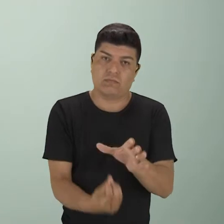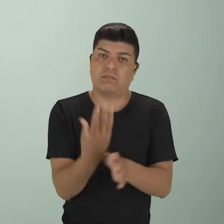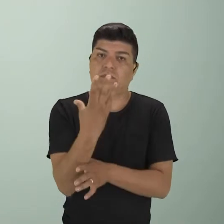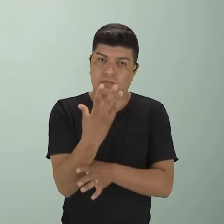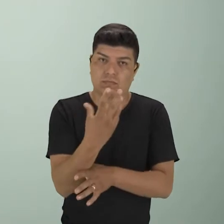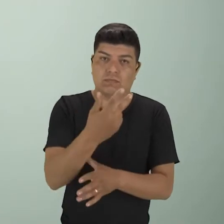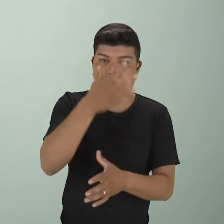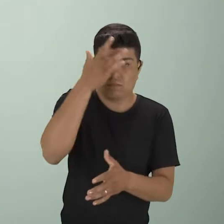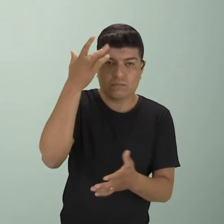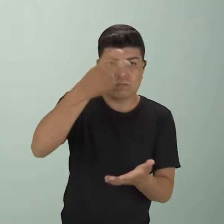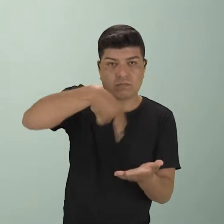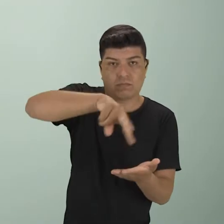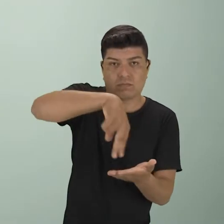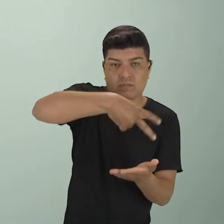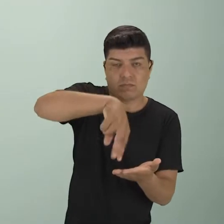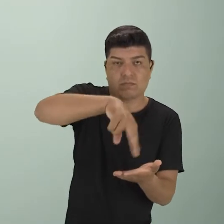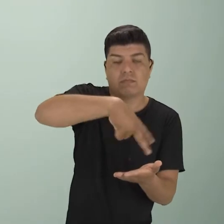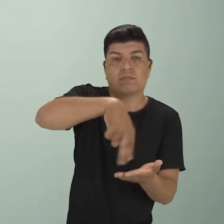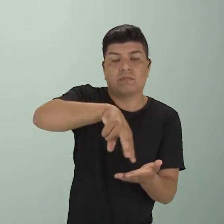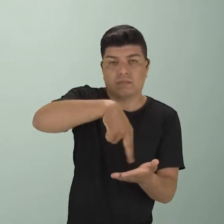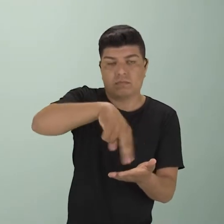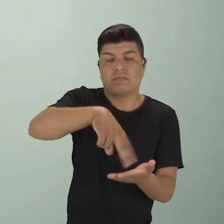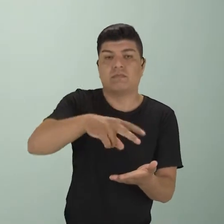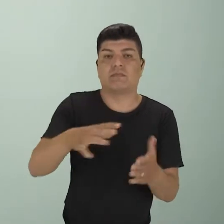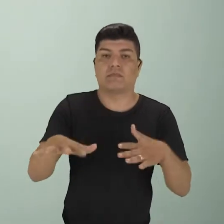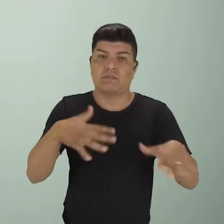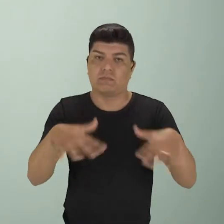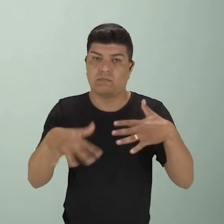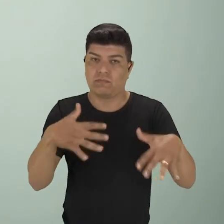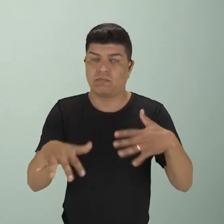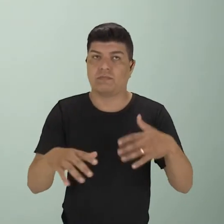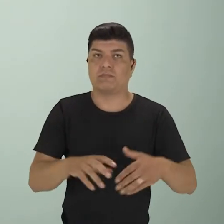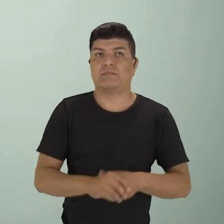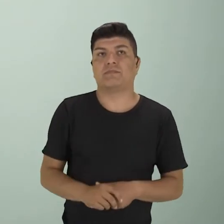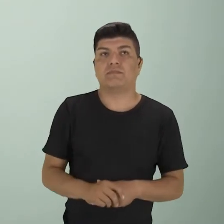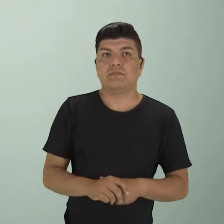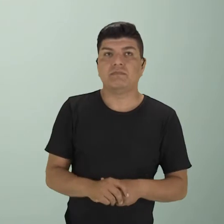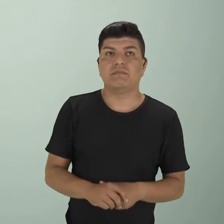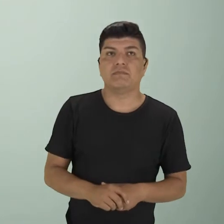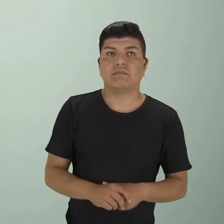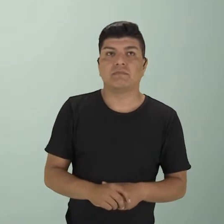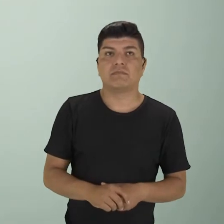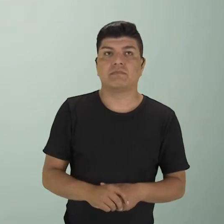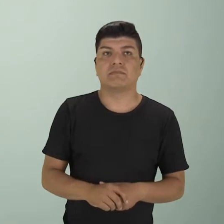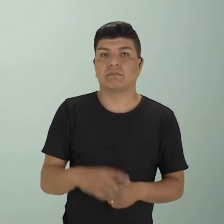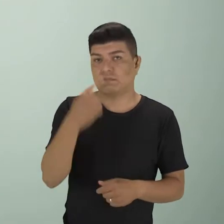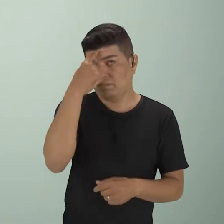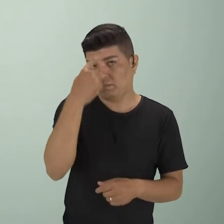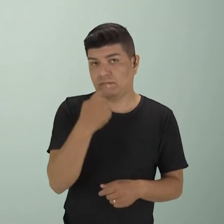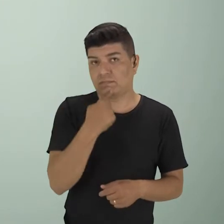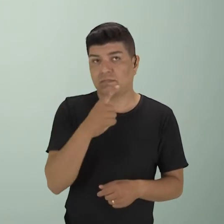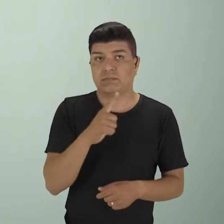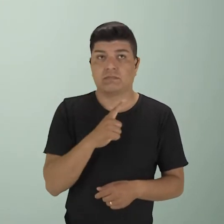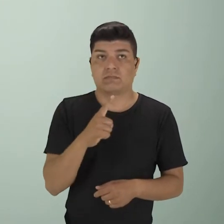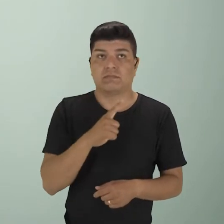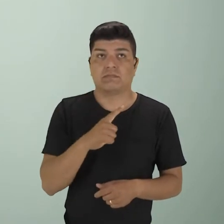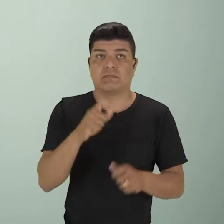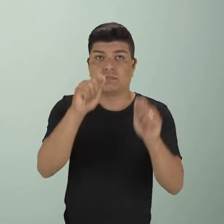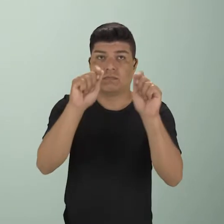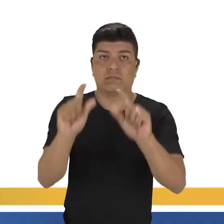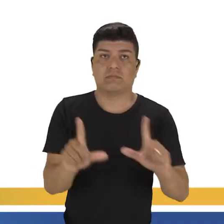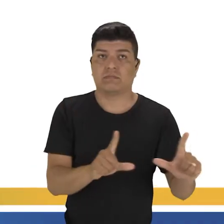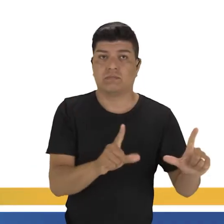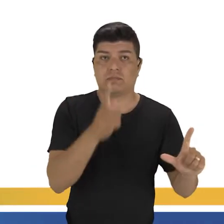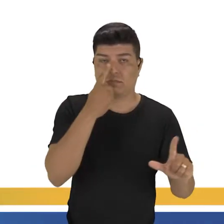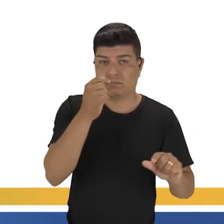entre os bailarinos para executar tal movimentação. Aqui tem uma imagem em formato de uma estrela